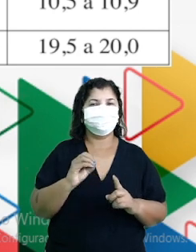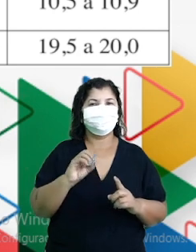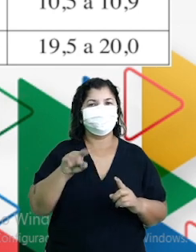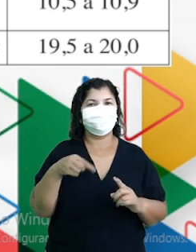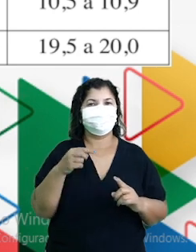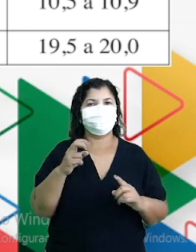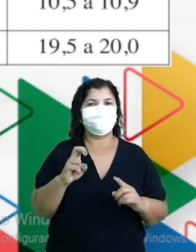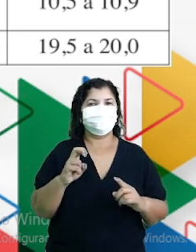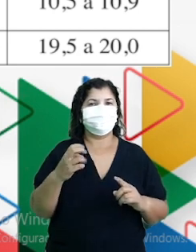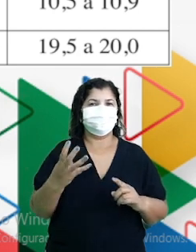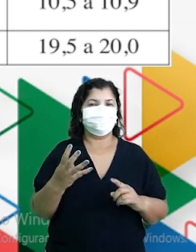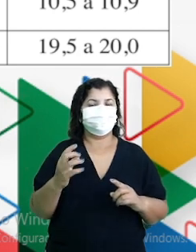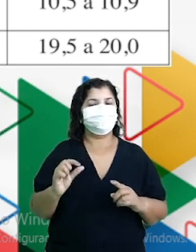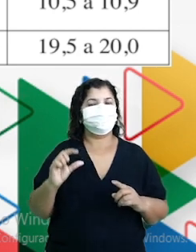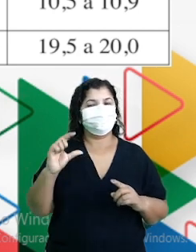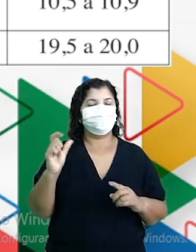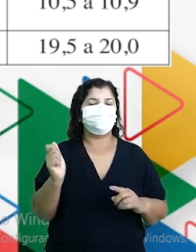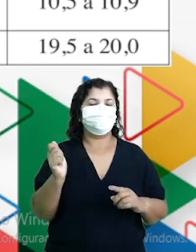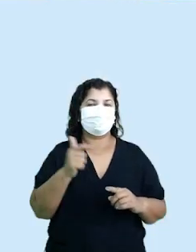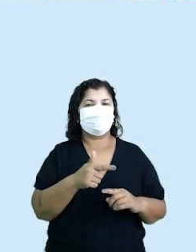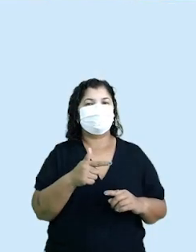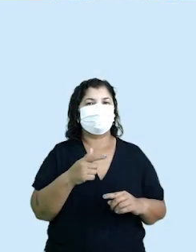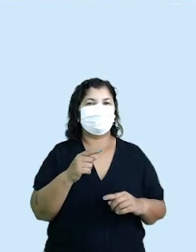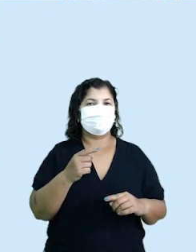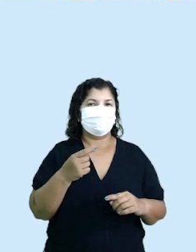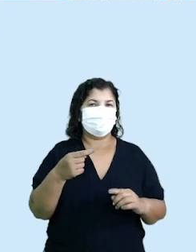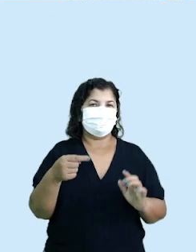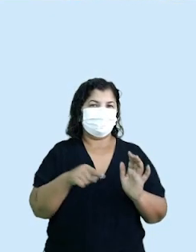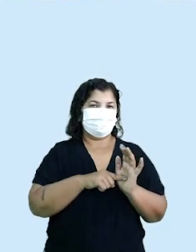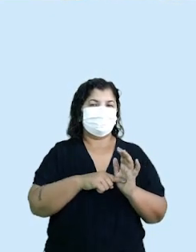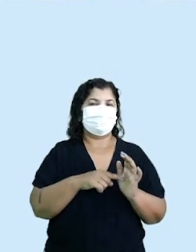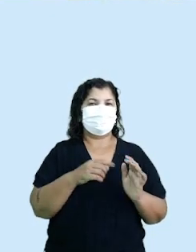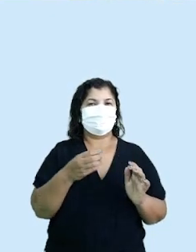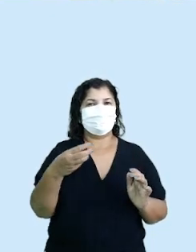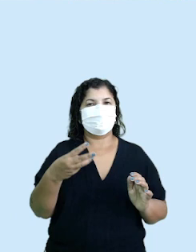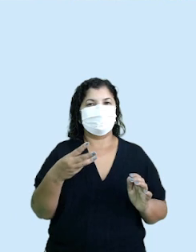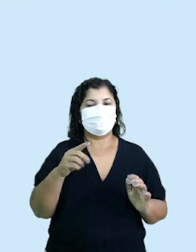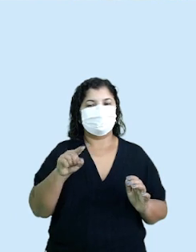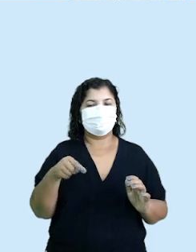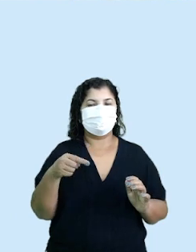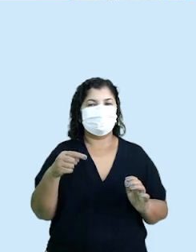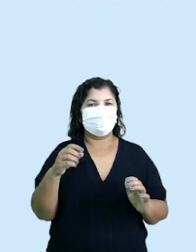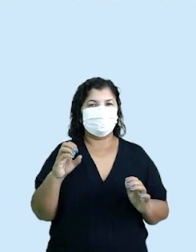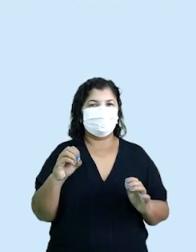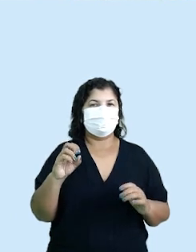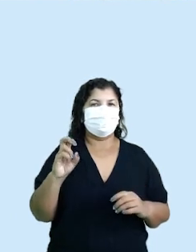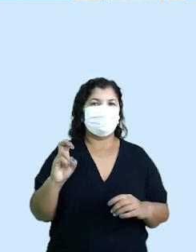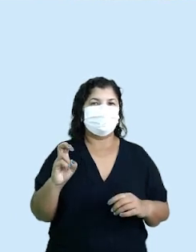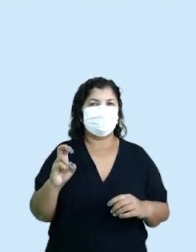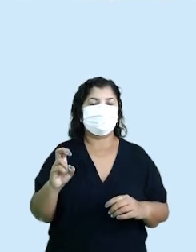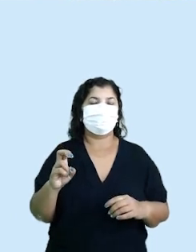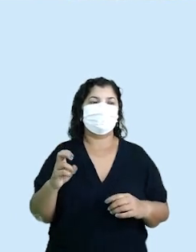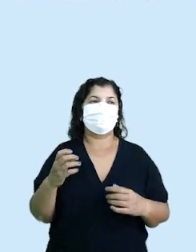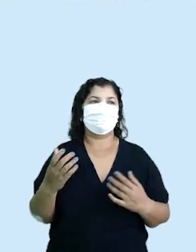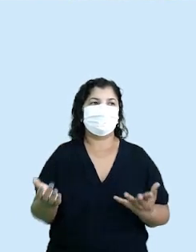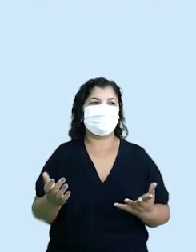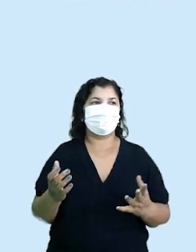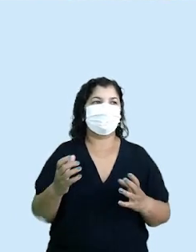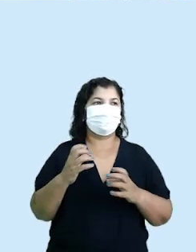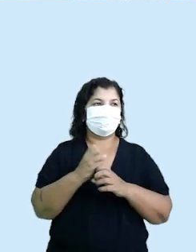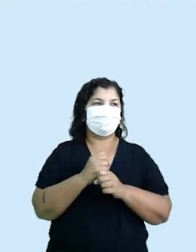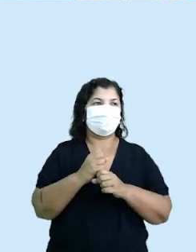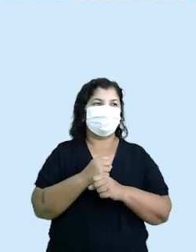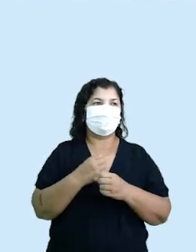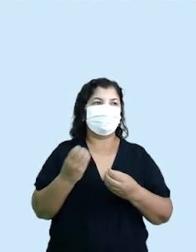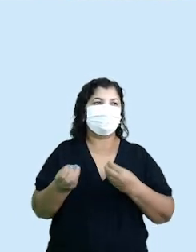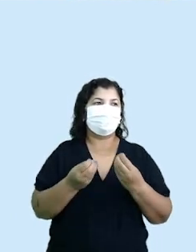0,54 é maior do que menos 3,05. Então, na prática, a conta que eu devo fazer é isso daqui,